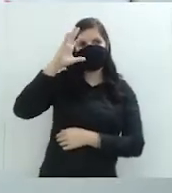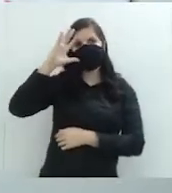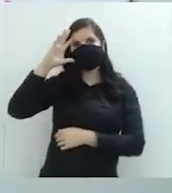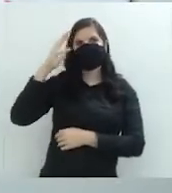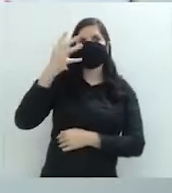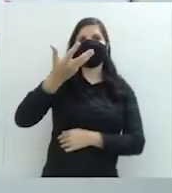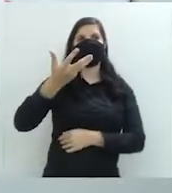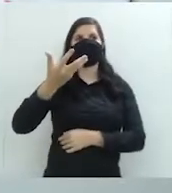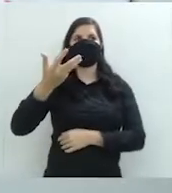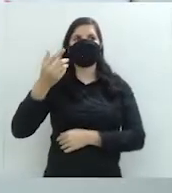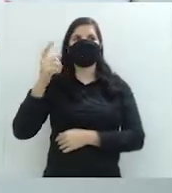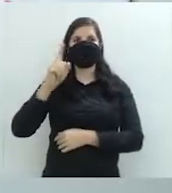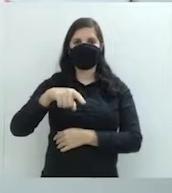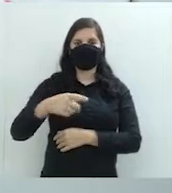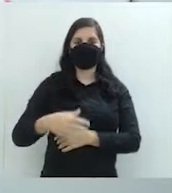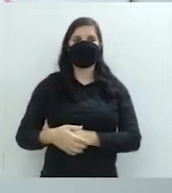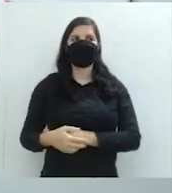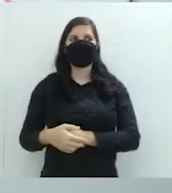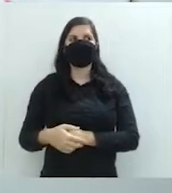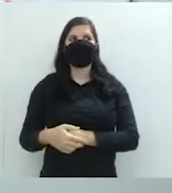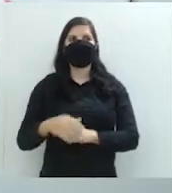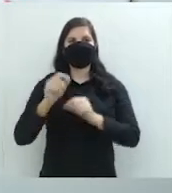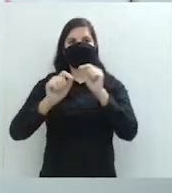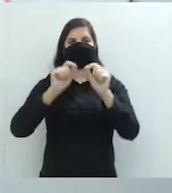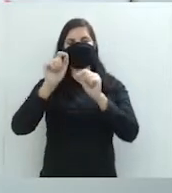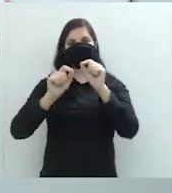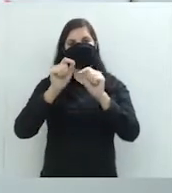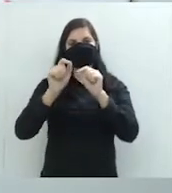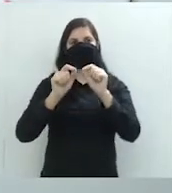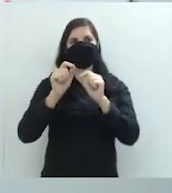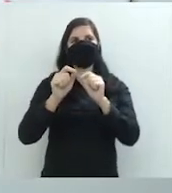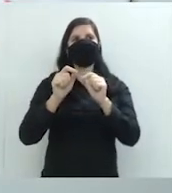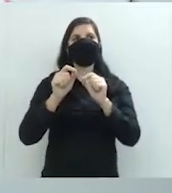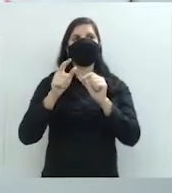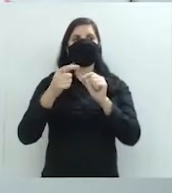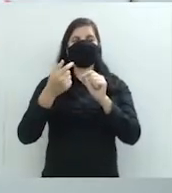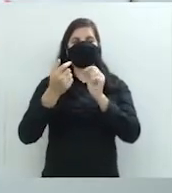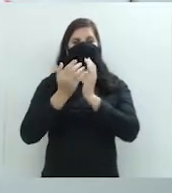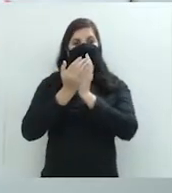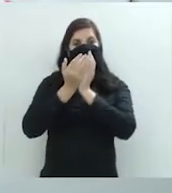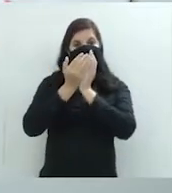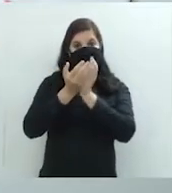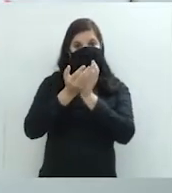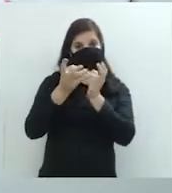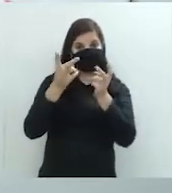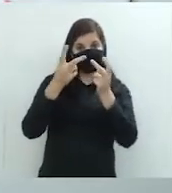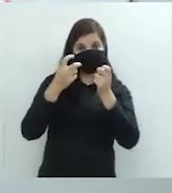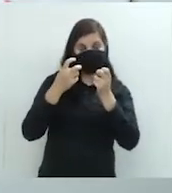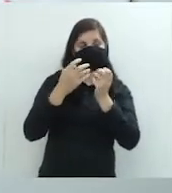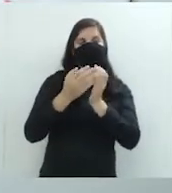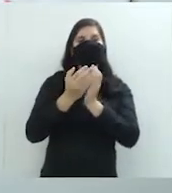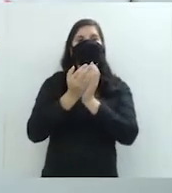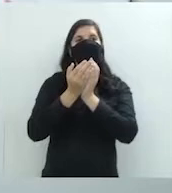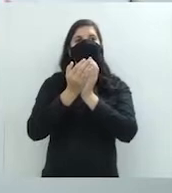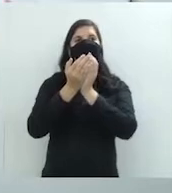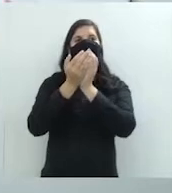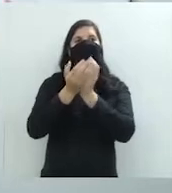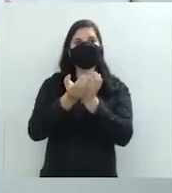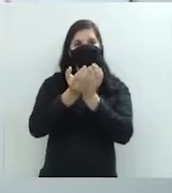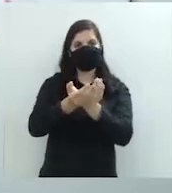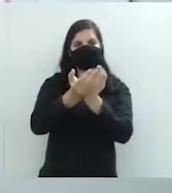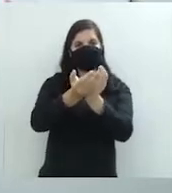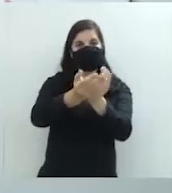principais acontecimentos da Idade Moderna foram, então prestem atenção, hein? As primeiras